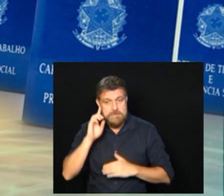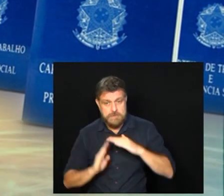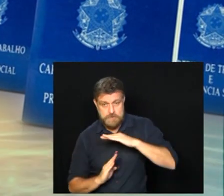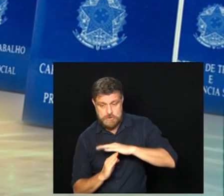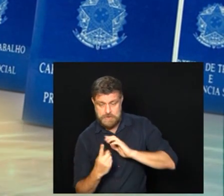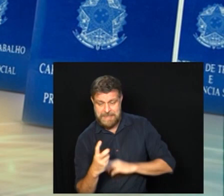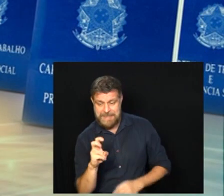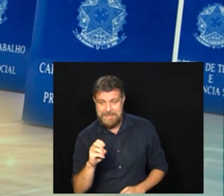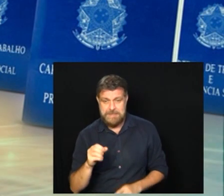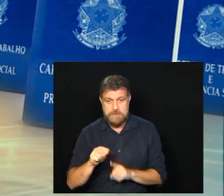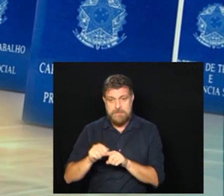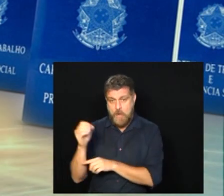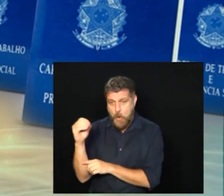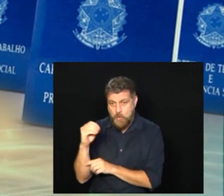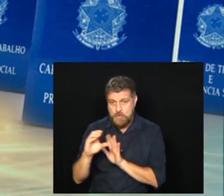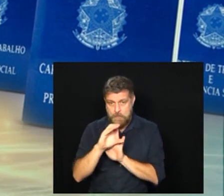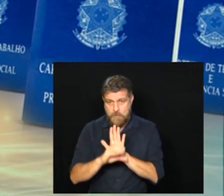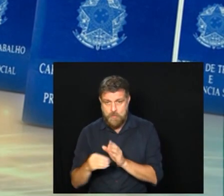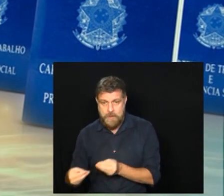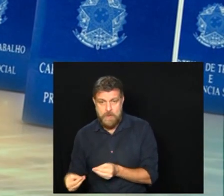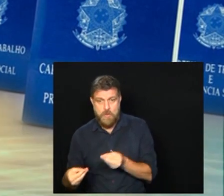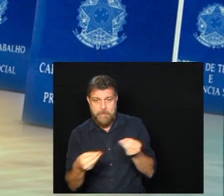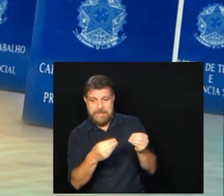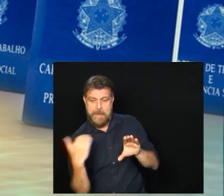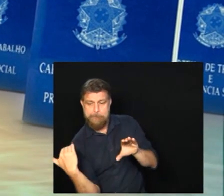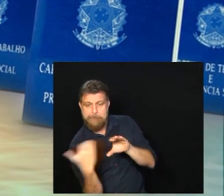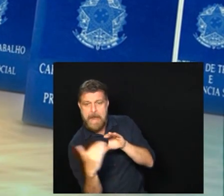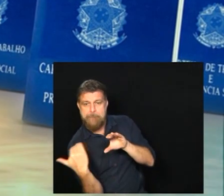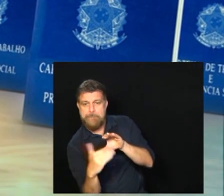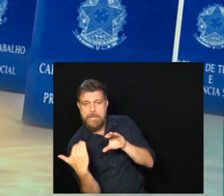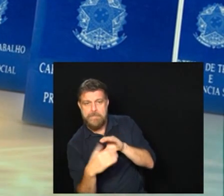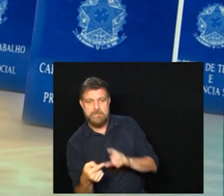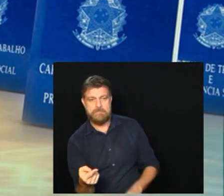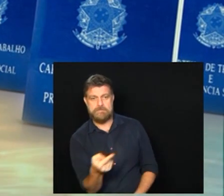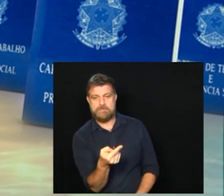outubro, enviando o currículo para o e-mail